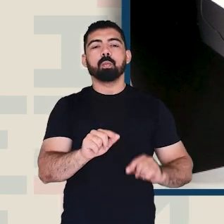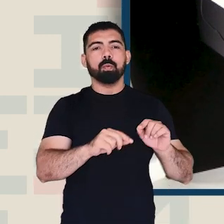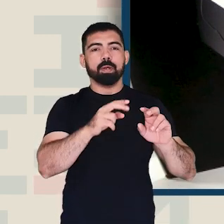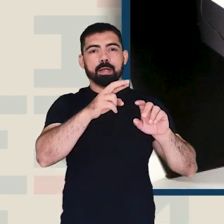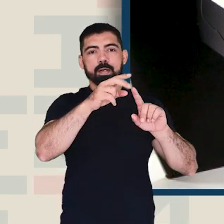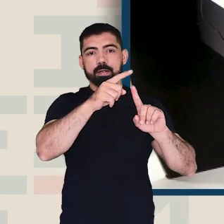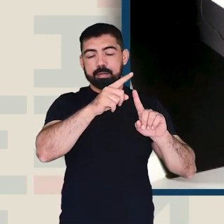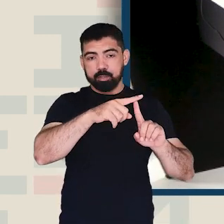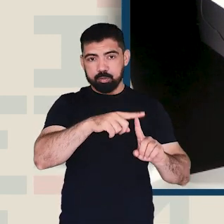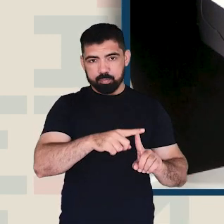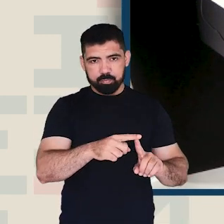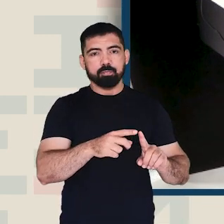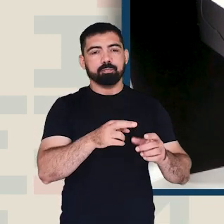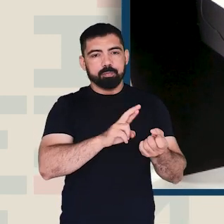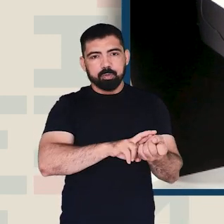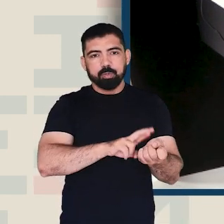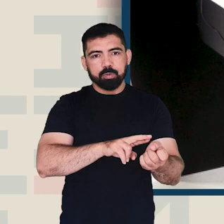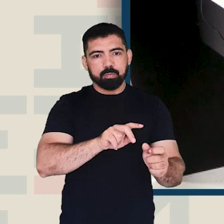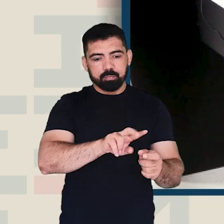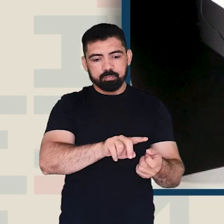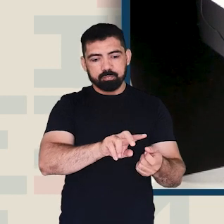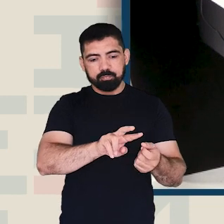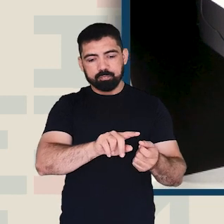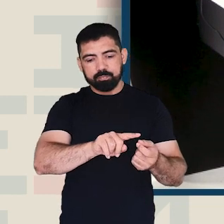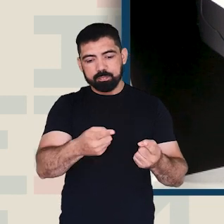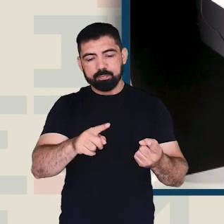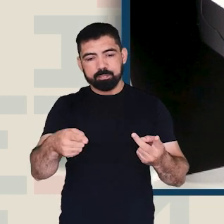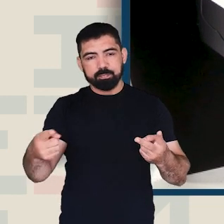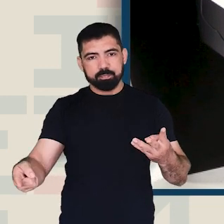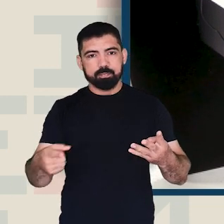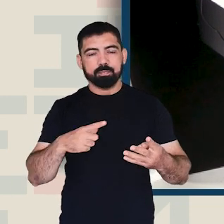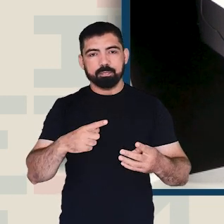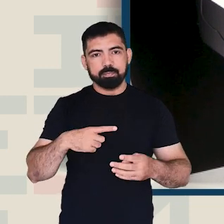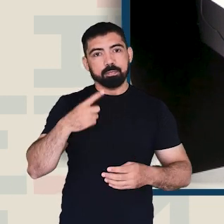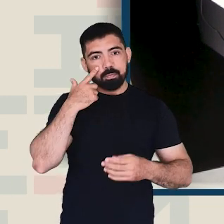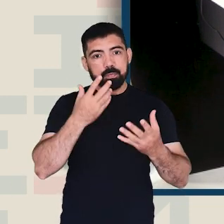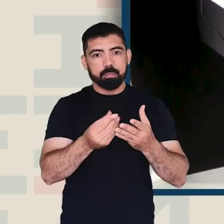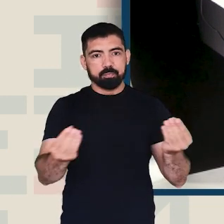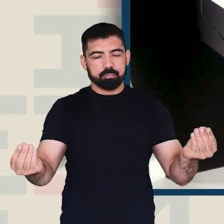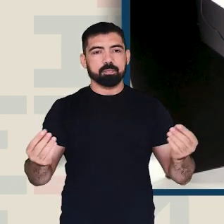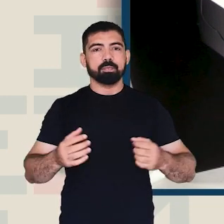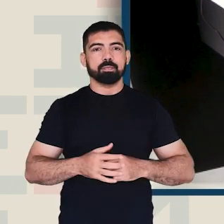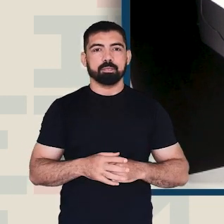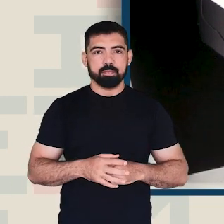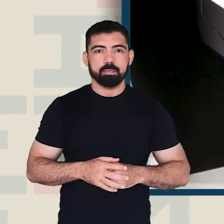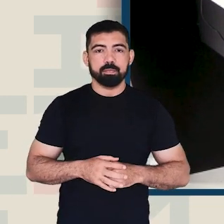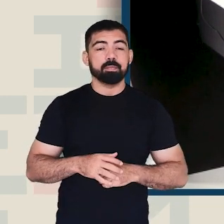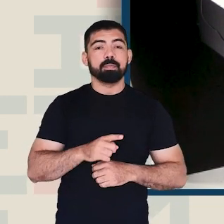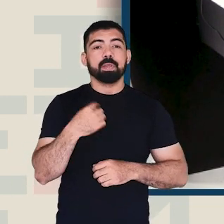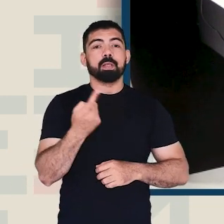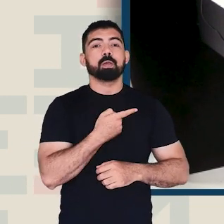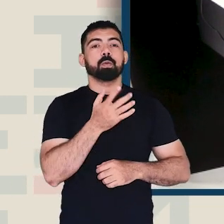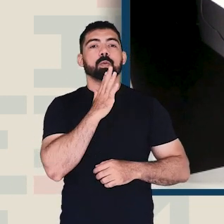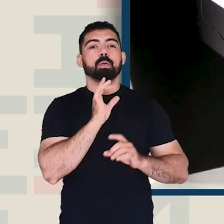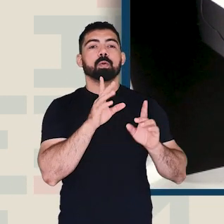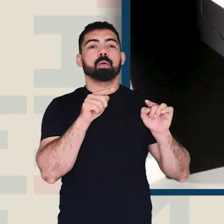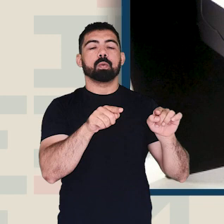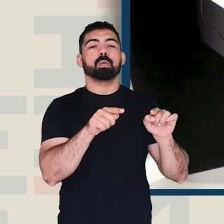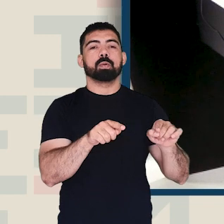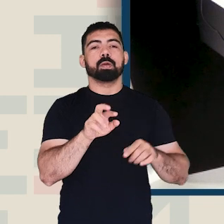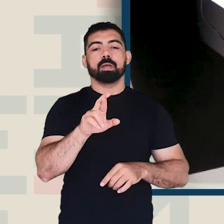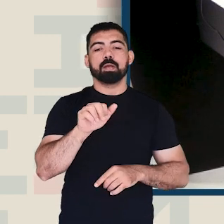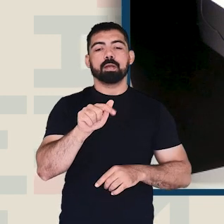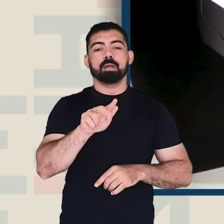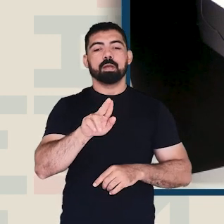os ritmos que se derivam, né, que estão ali na linguagem de reggae. É impressionante como é um mundo, cara, e a gente só conhece como reggae. Quem vive